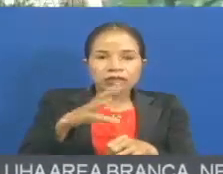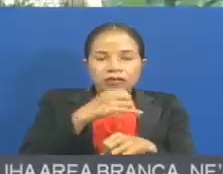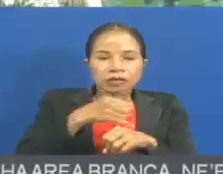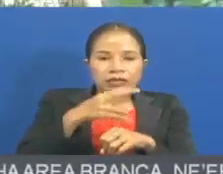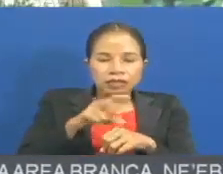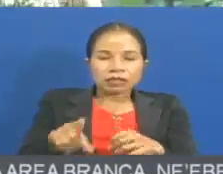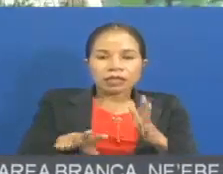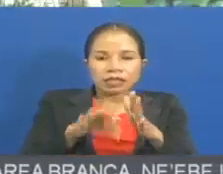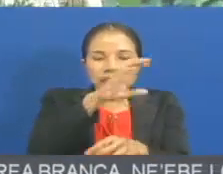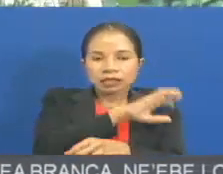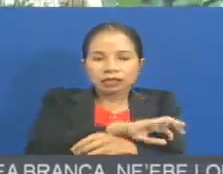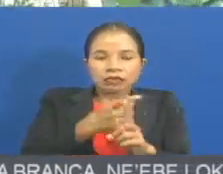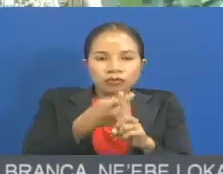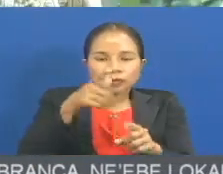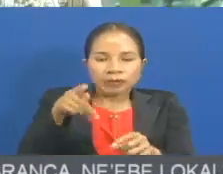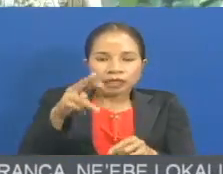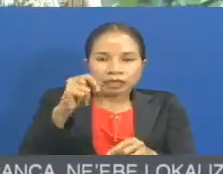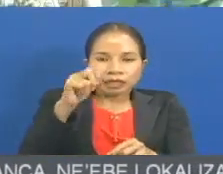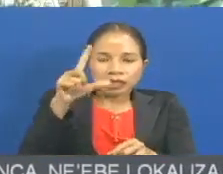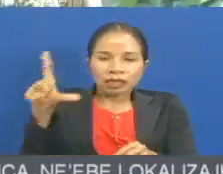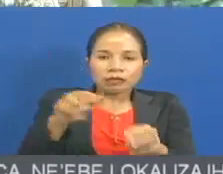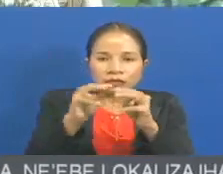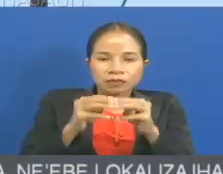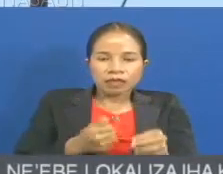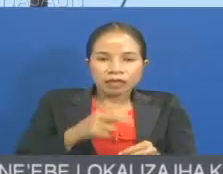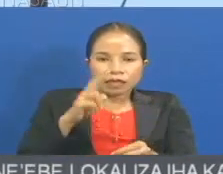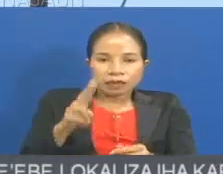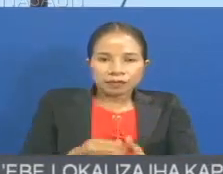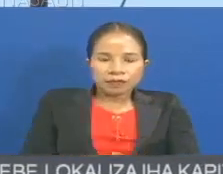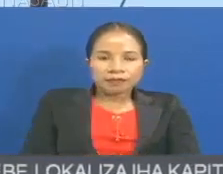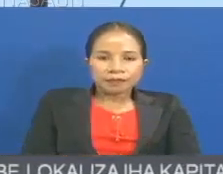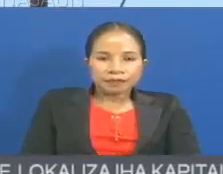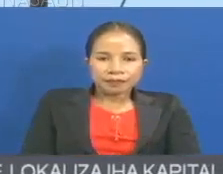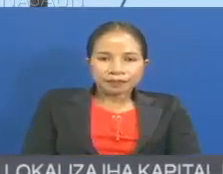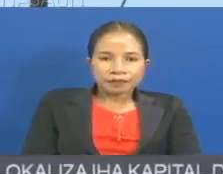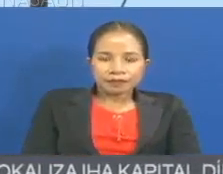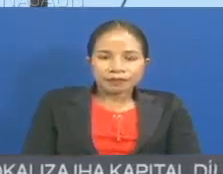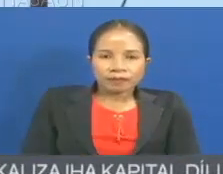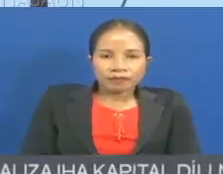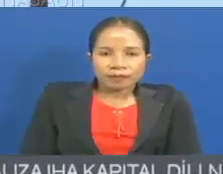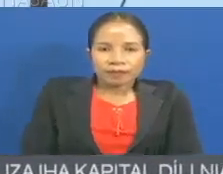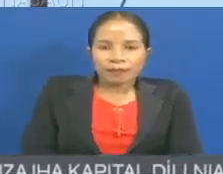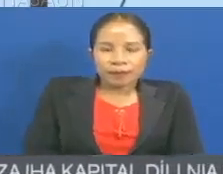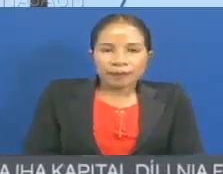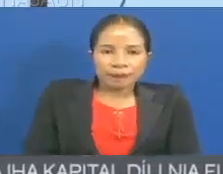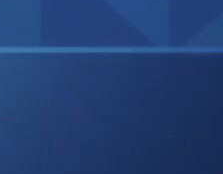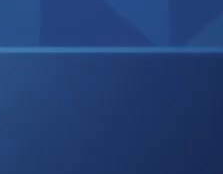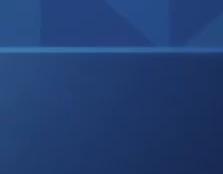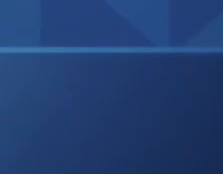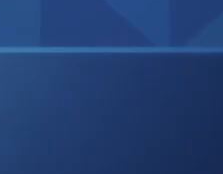retan segurança Husi PNTL município Aileu. Reni Silva, Zulito Soares, ba jornal Eleição.